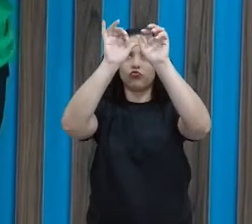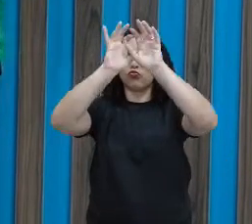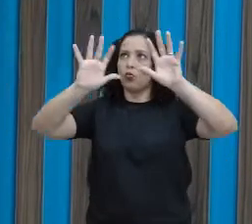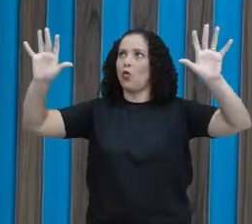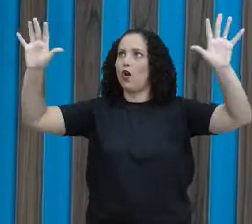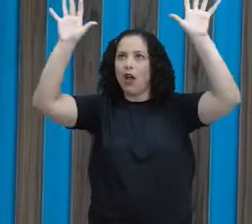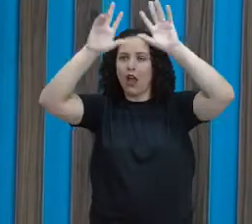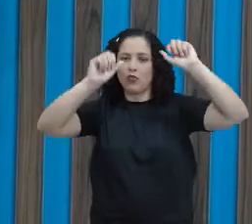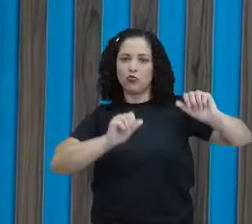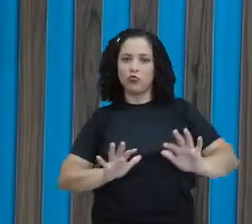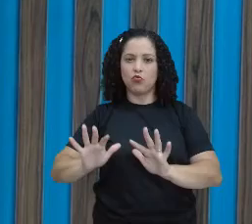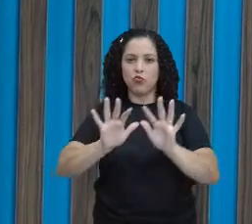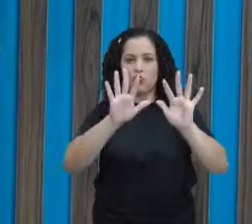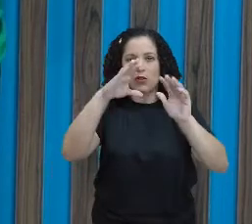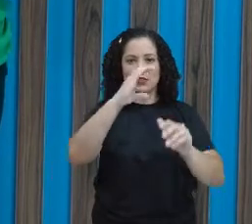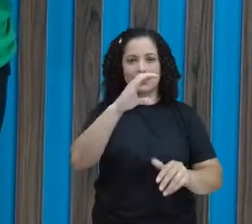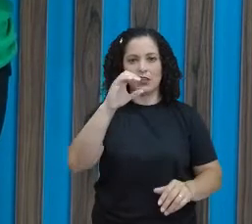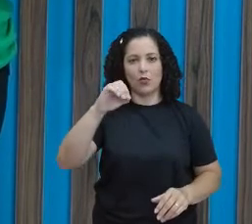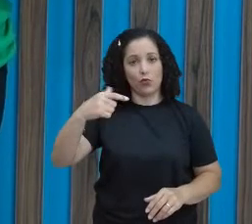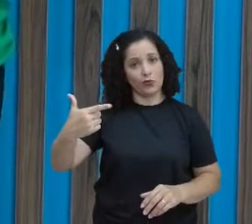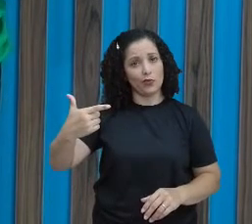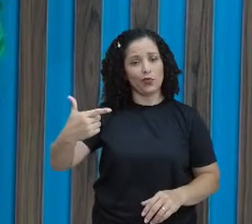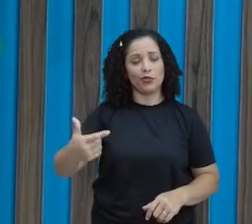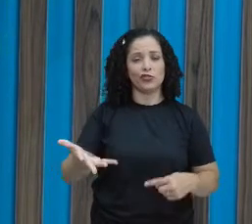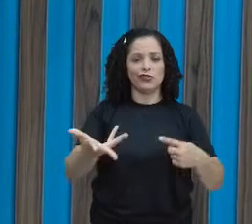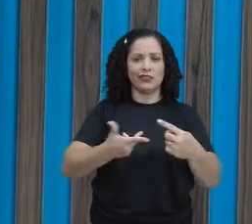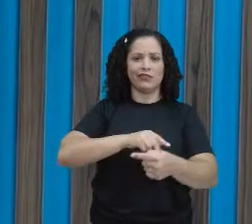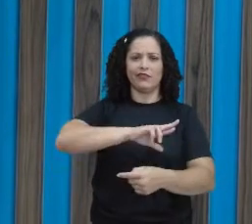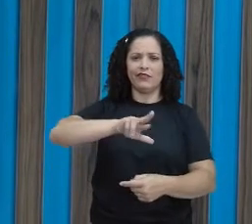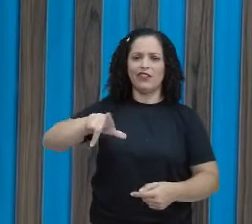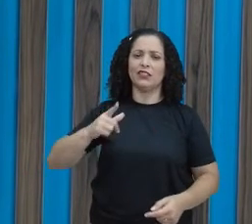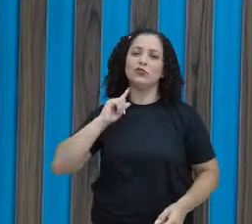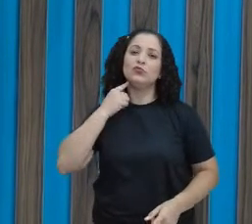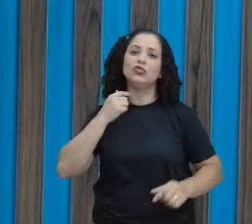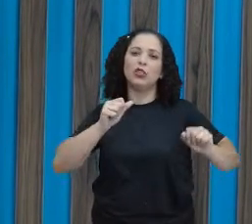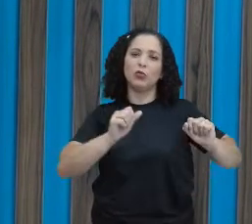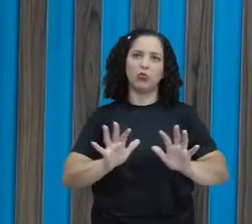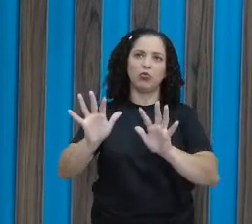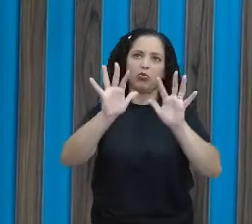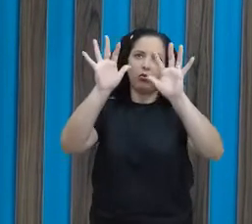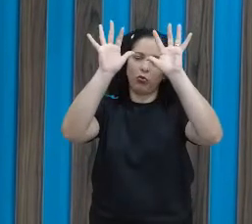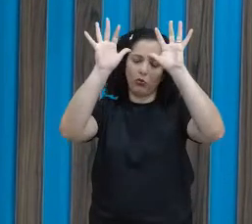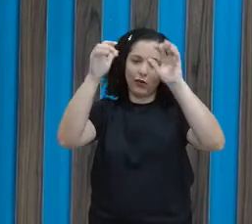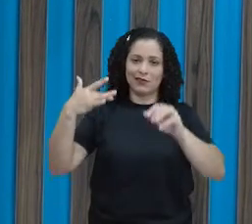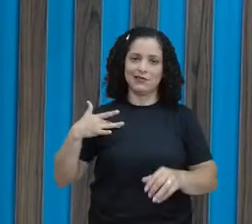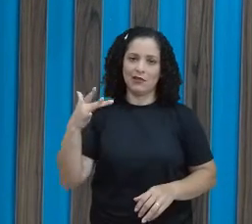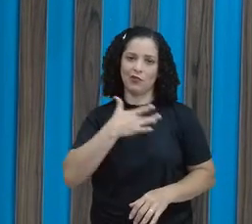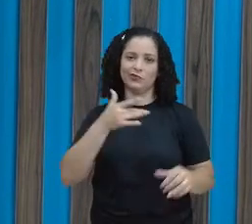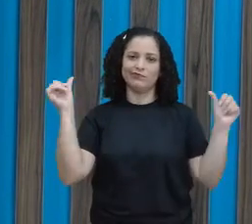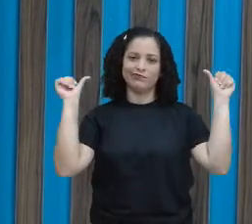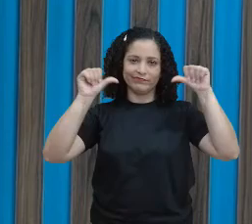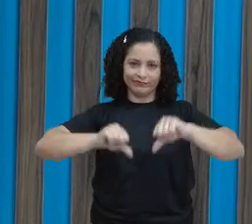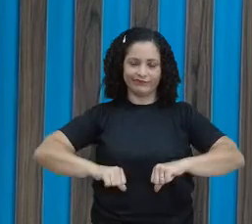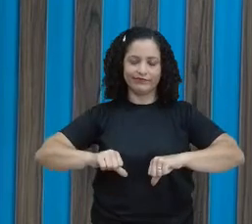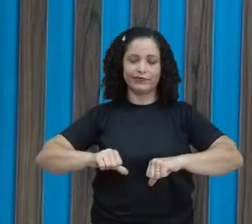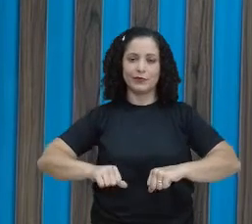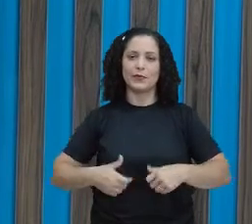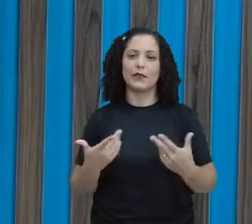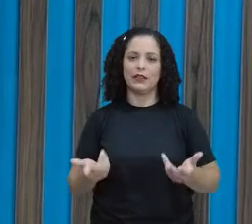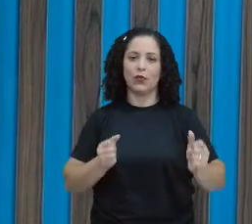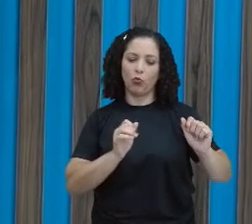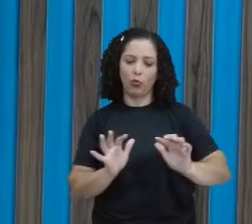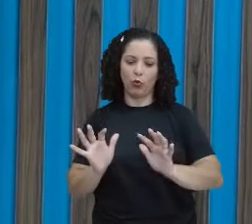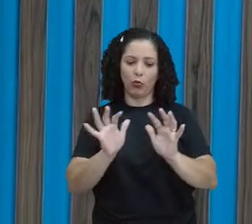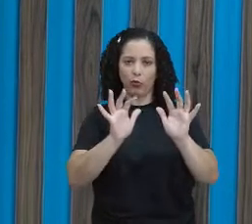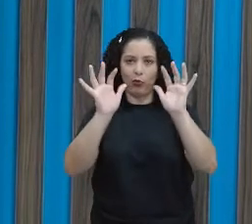de CO2, né, e de outros gases que não fazem bem para a gente, né, pessoal? Então, a queima de